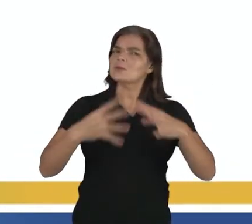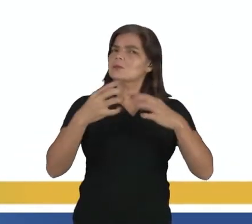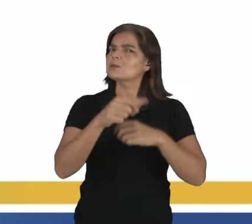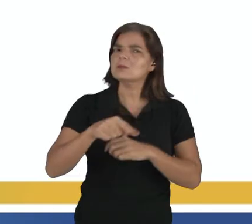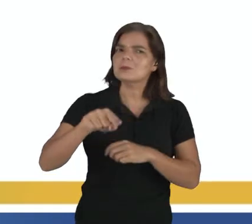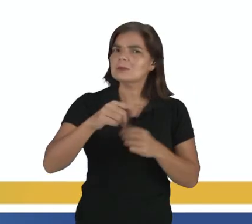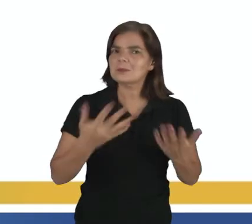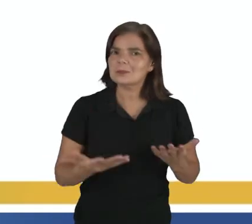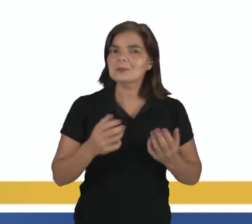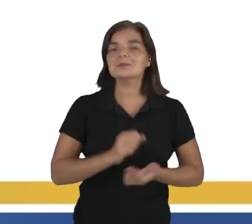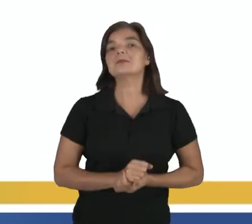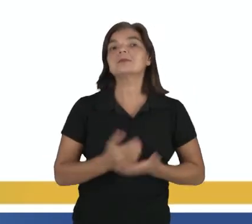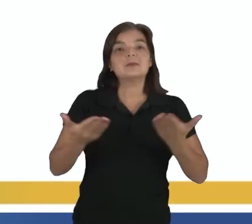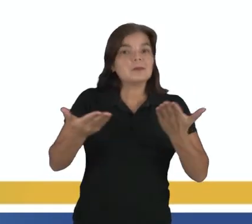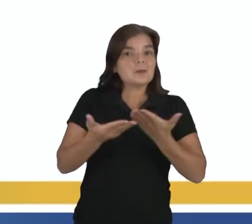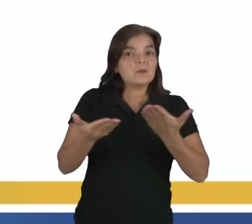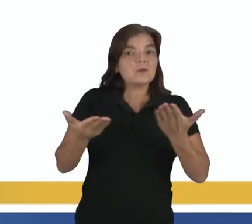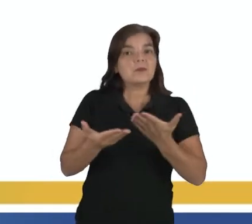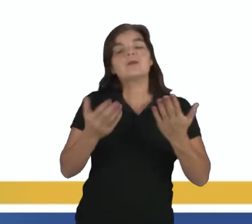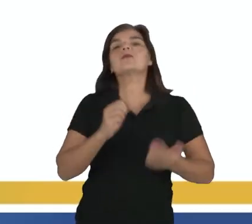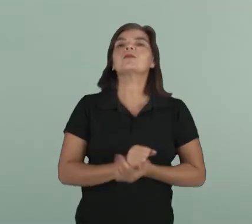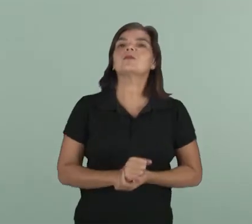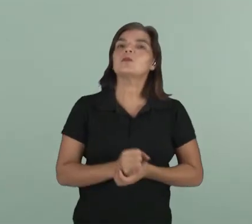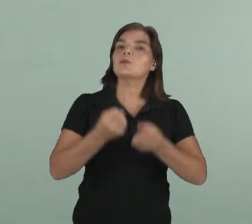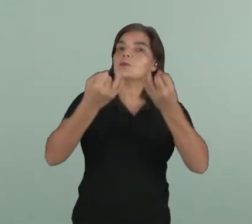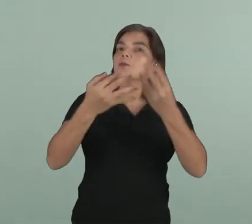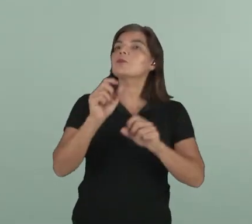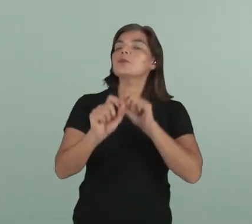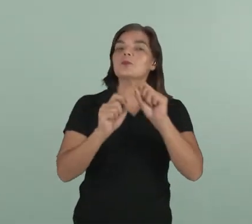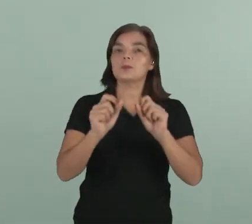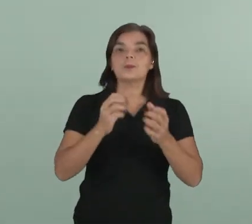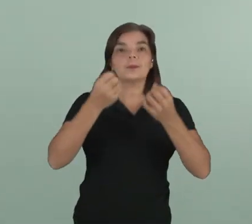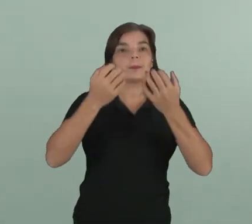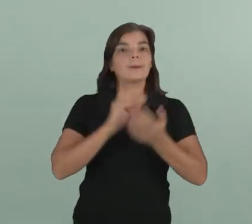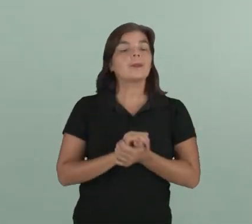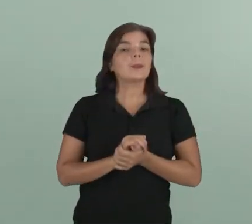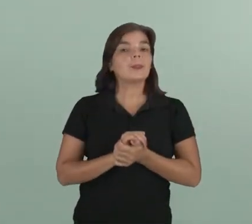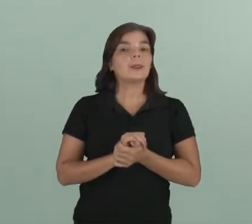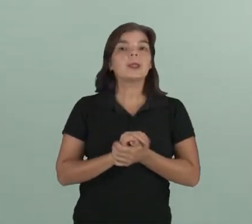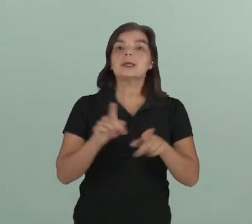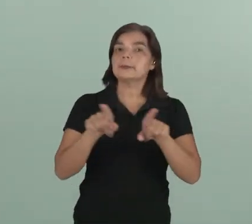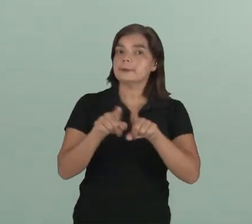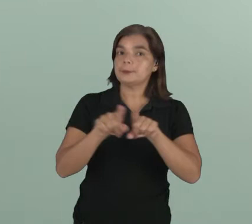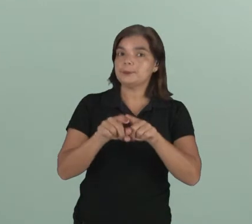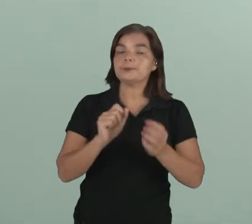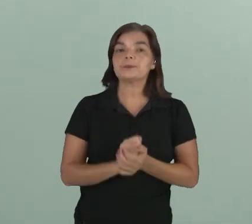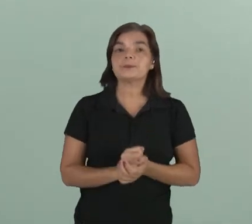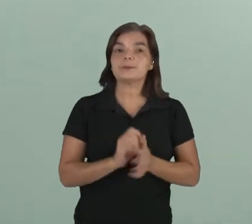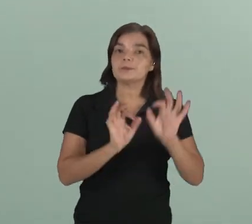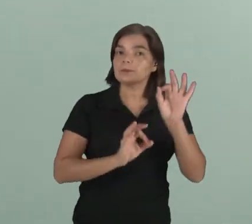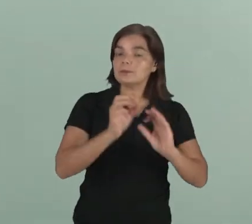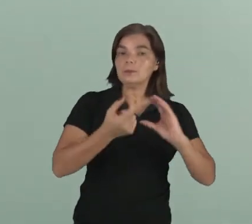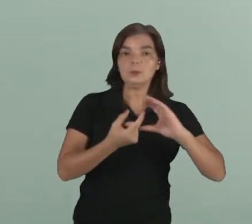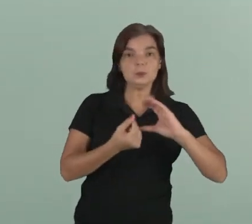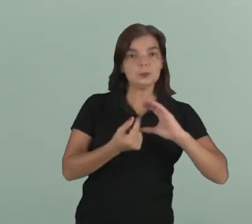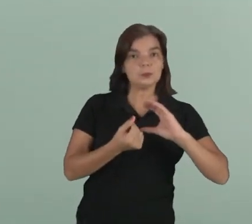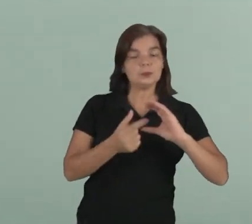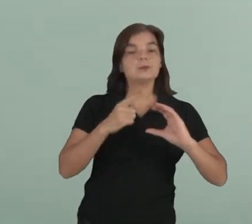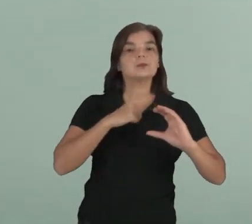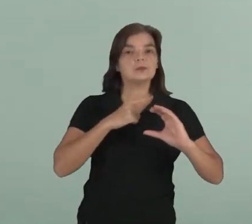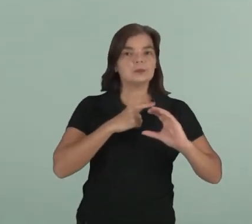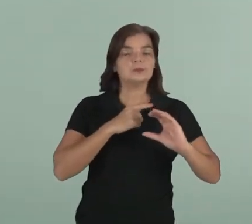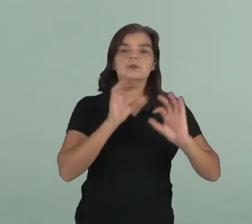atenção de vocês? Agora há pouco eu fiz o seguinte comentário. No modo de produção capitalista, há